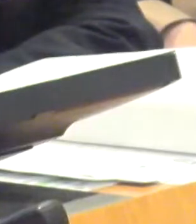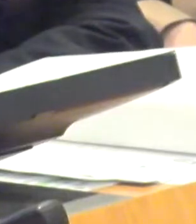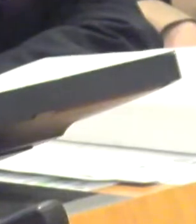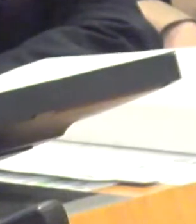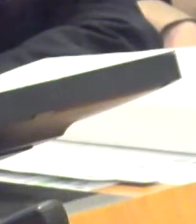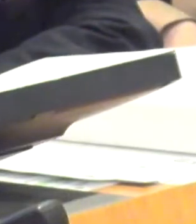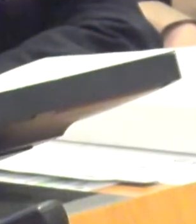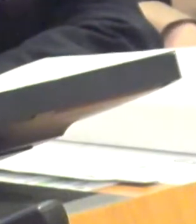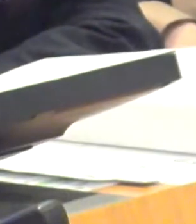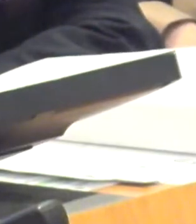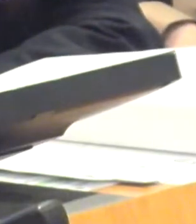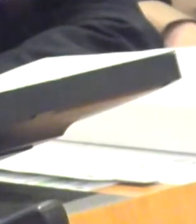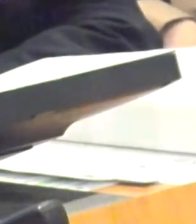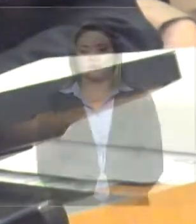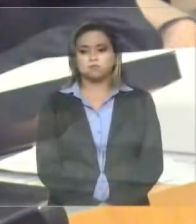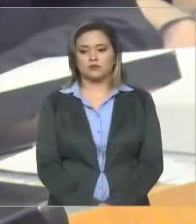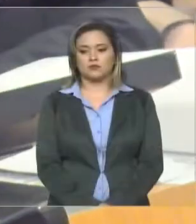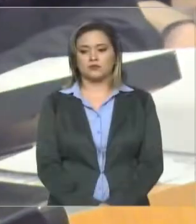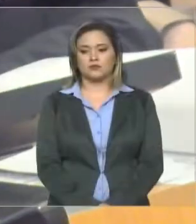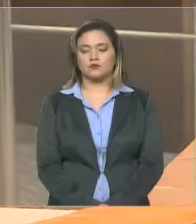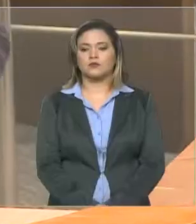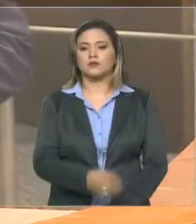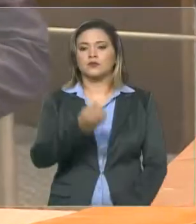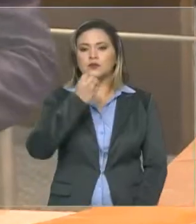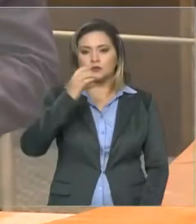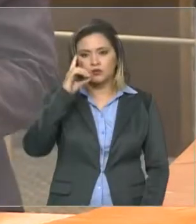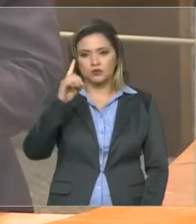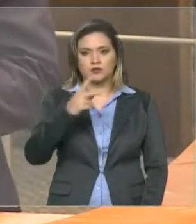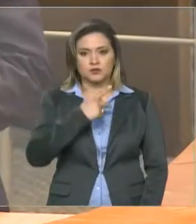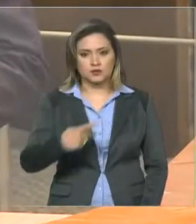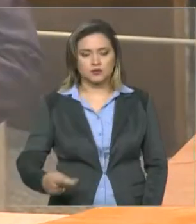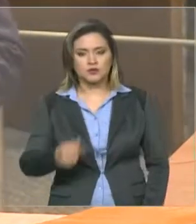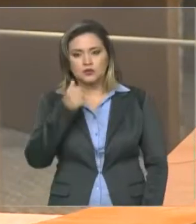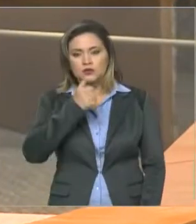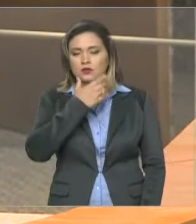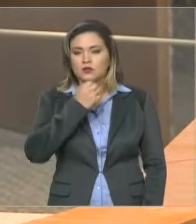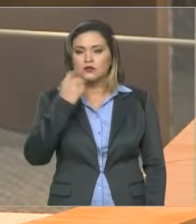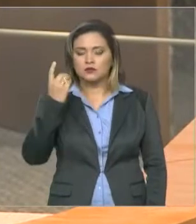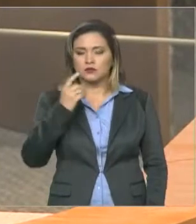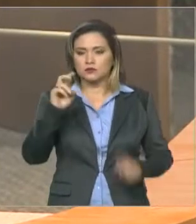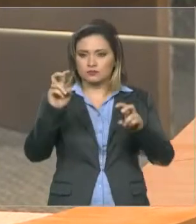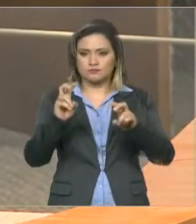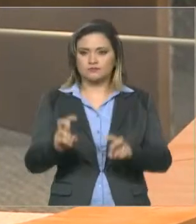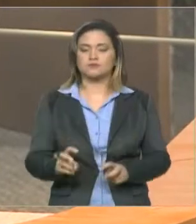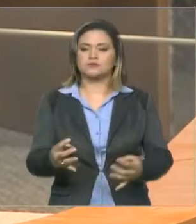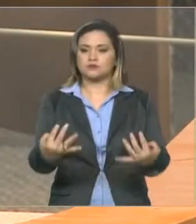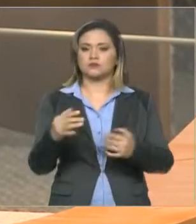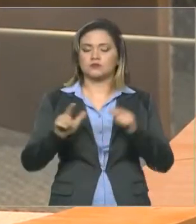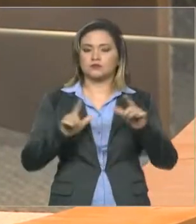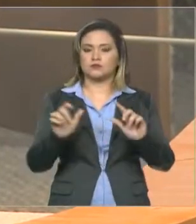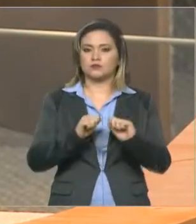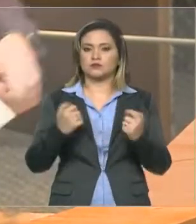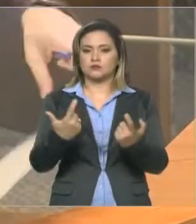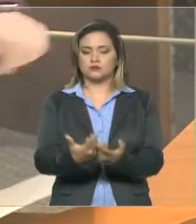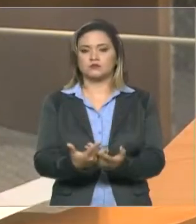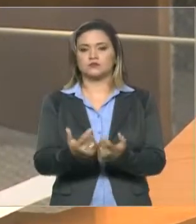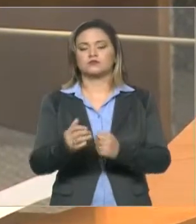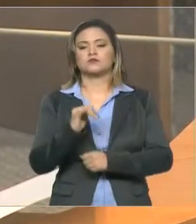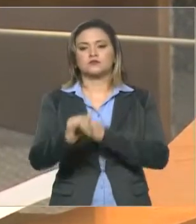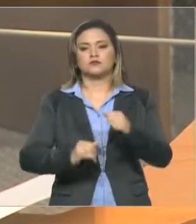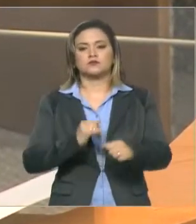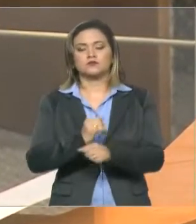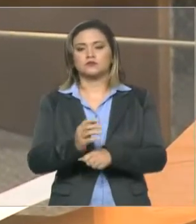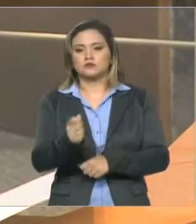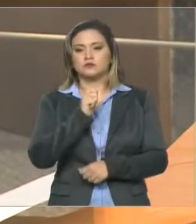Bom dia, senhor presidente, senhoras e senhores deputados e deputadas, galeria, telespectadores da TV Assembleia, internautas, imprensa, funcionários